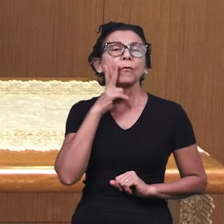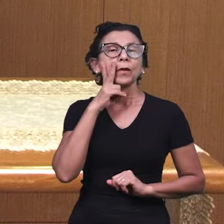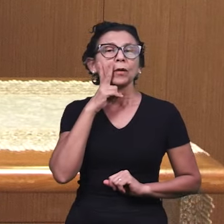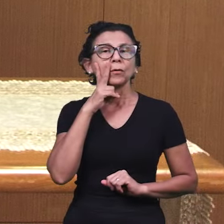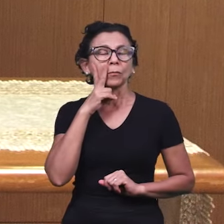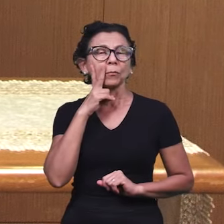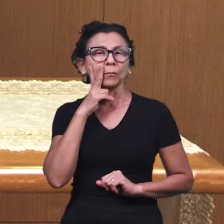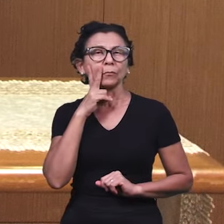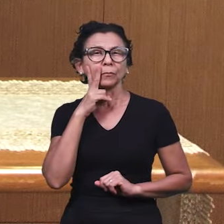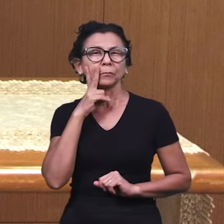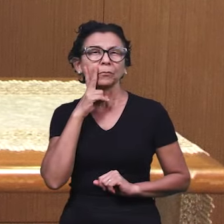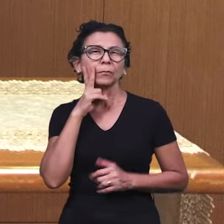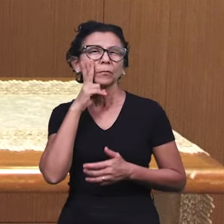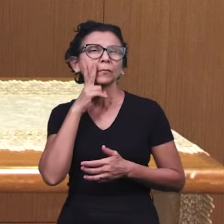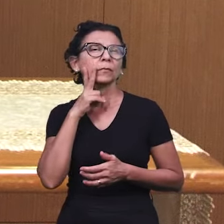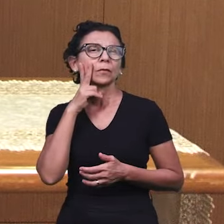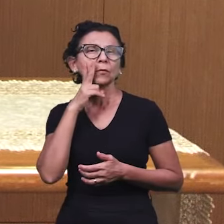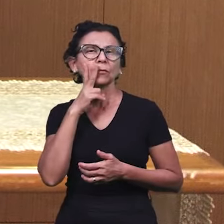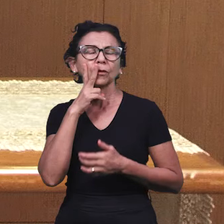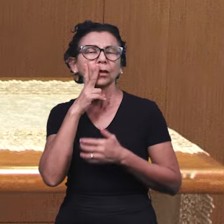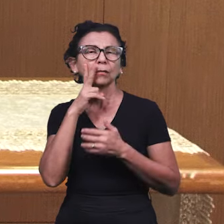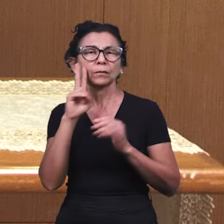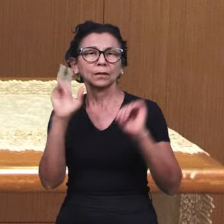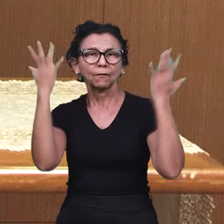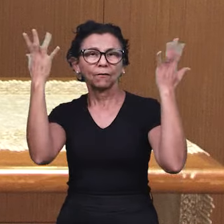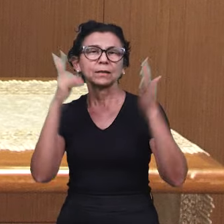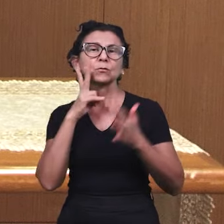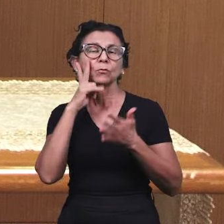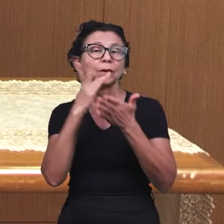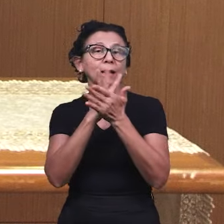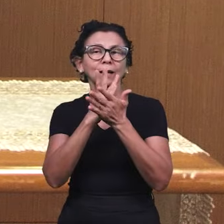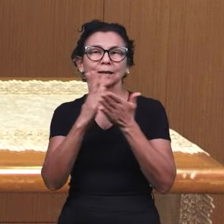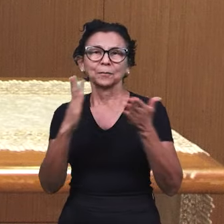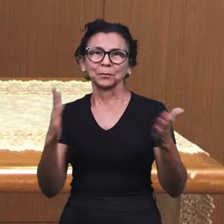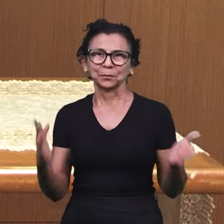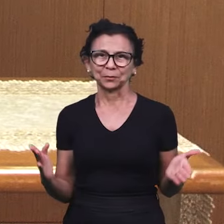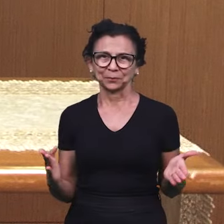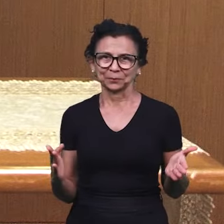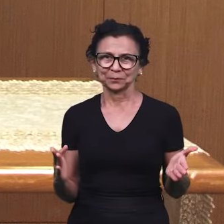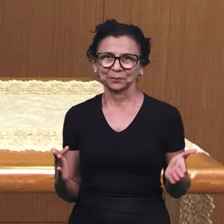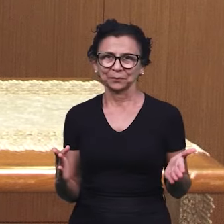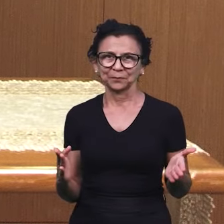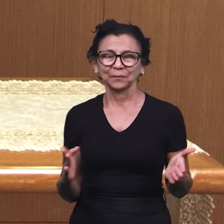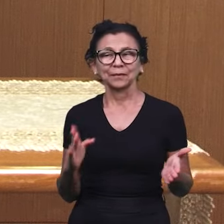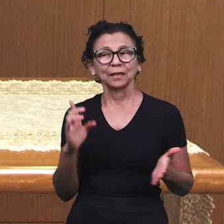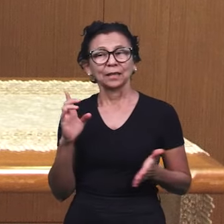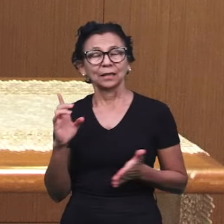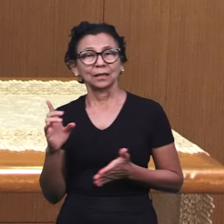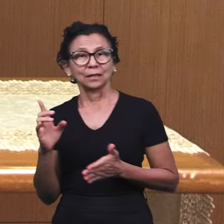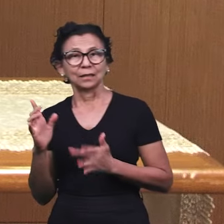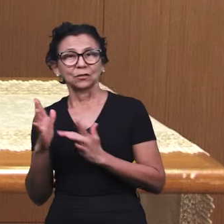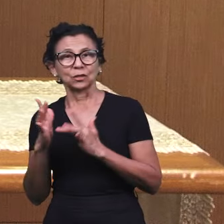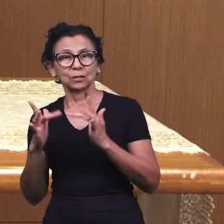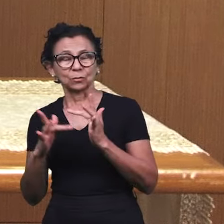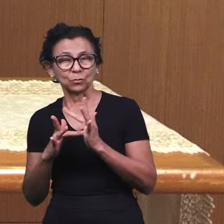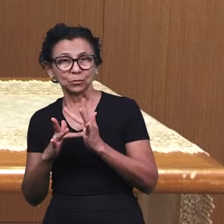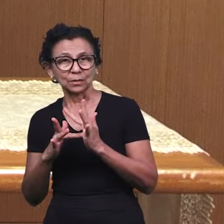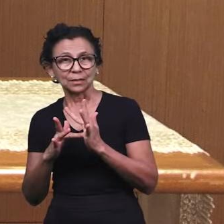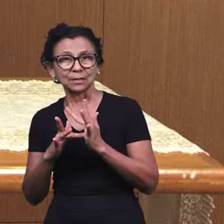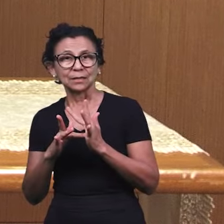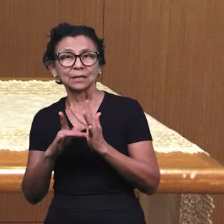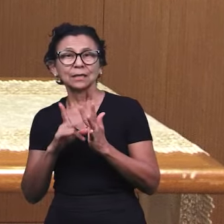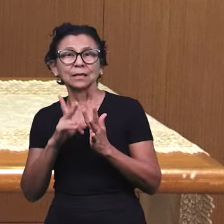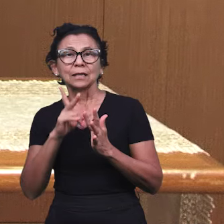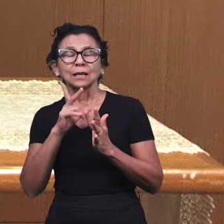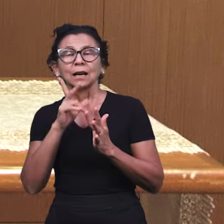é esse momento que nós estamos vivendo, a operação do Espírito para esse momento. Então, a operação do Espírito